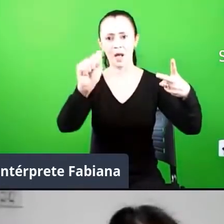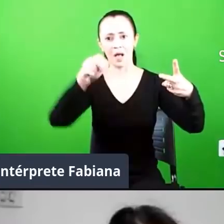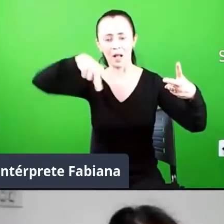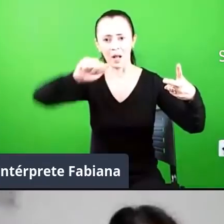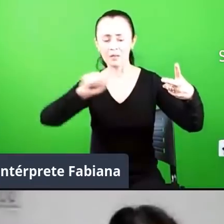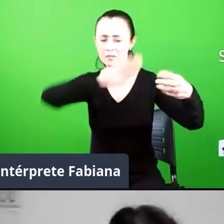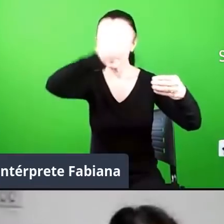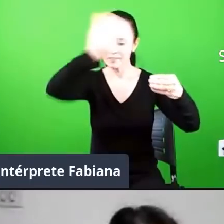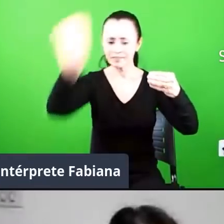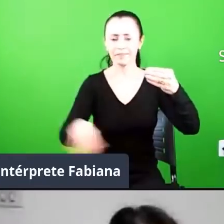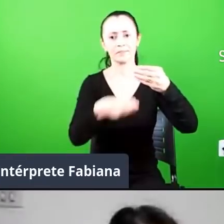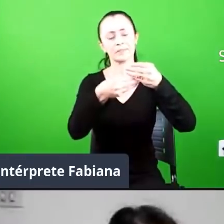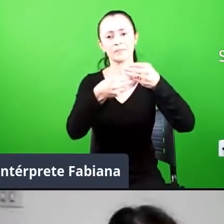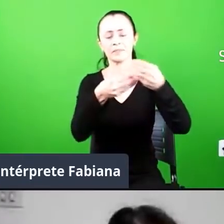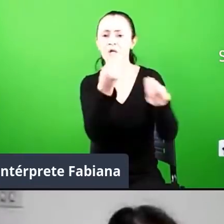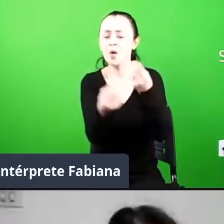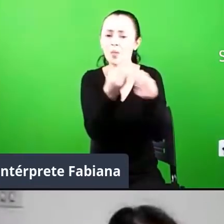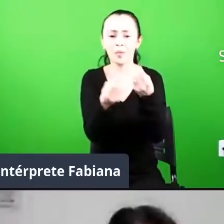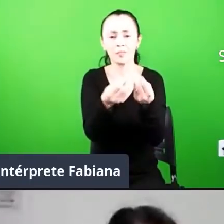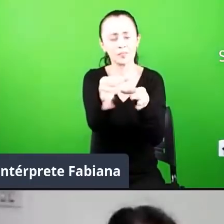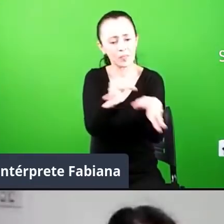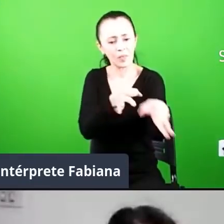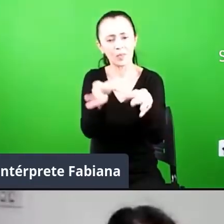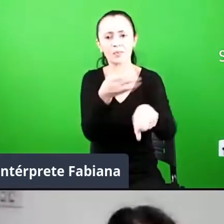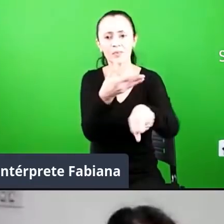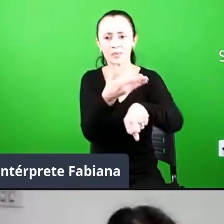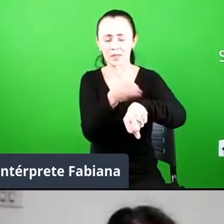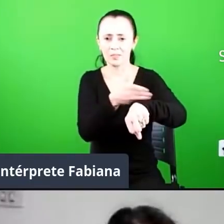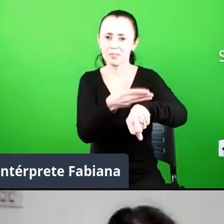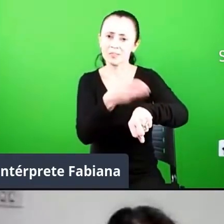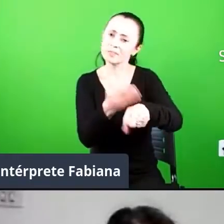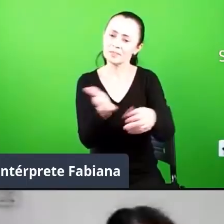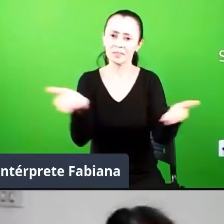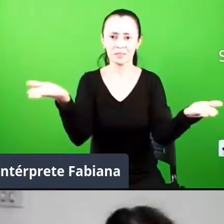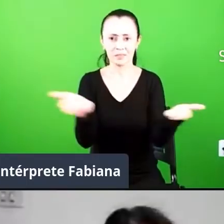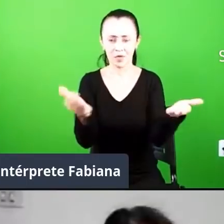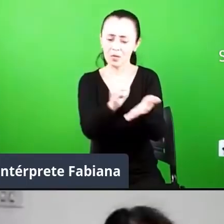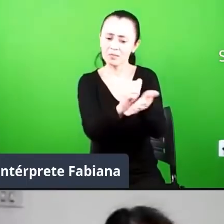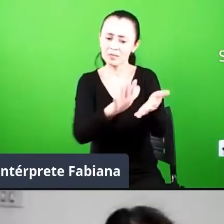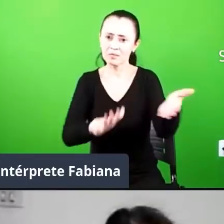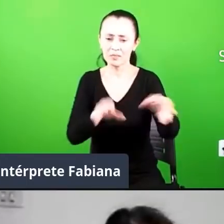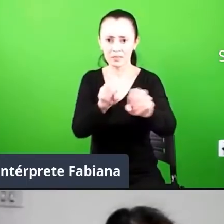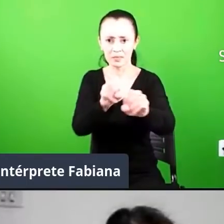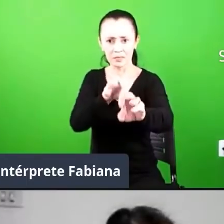contribuir como ela está organizando com a prática, neste momento, as atividades do ensino remoto.